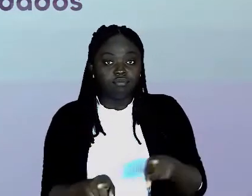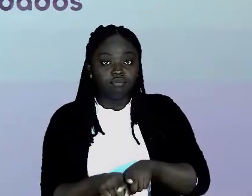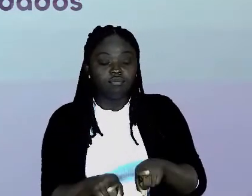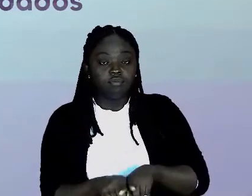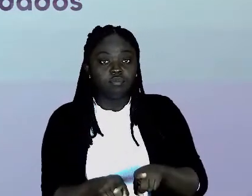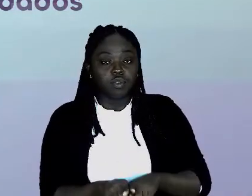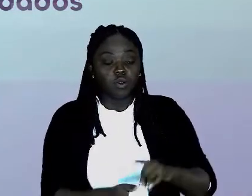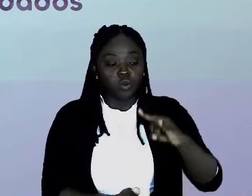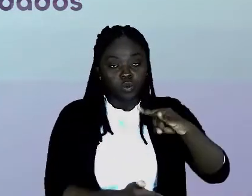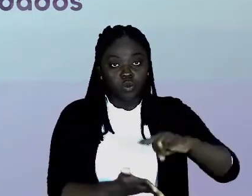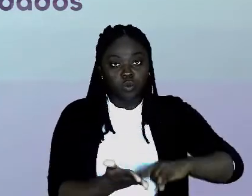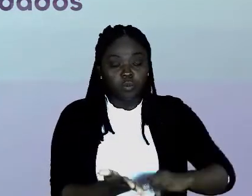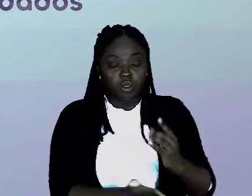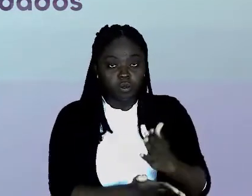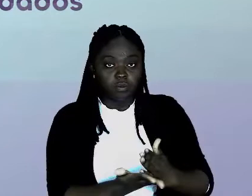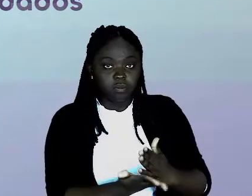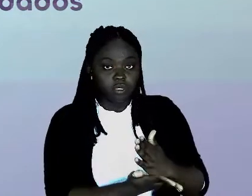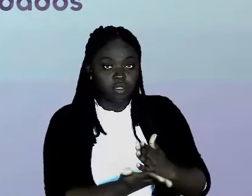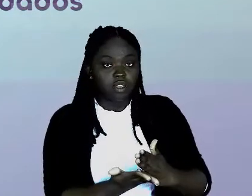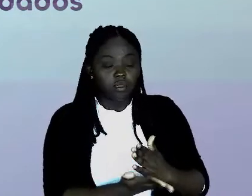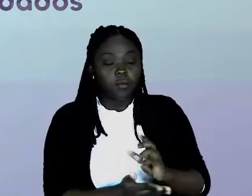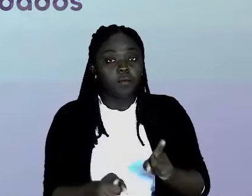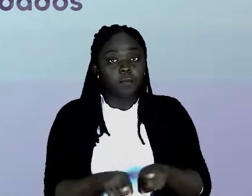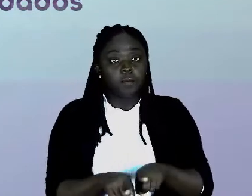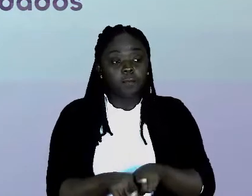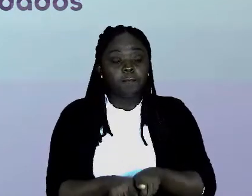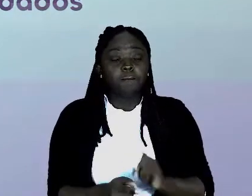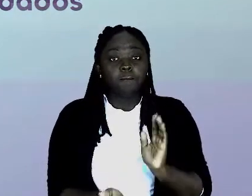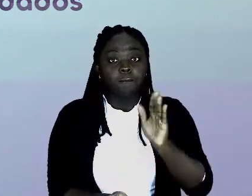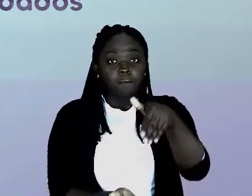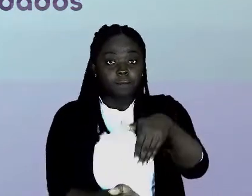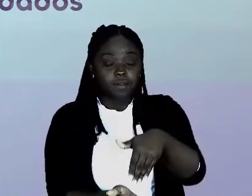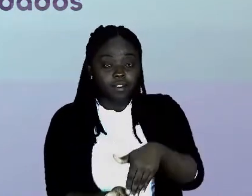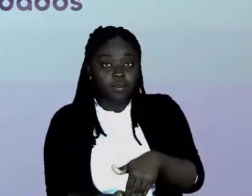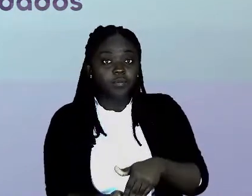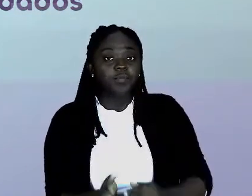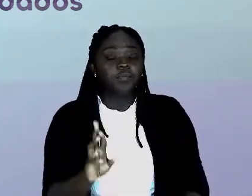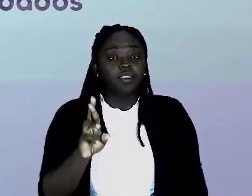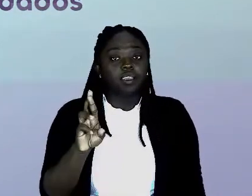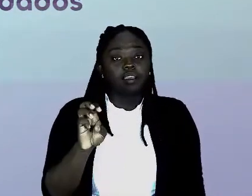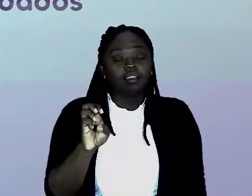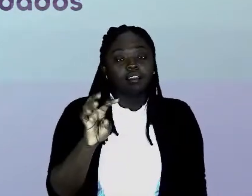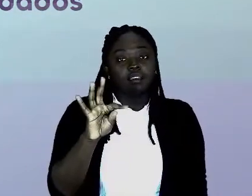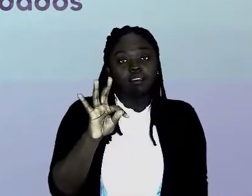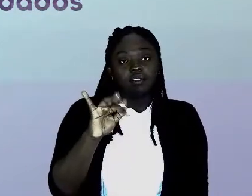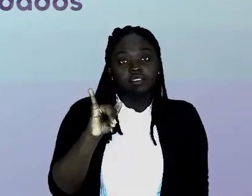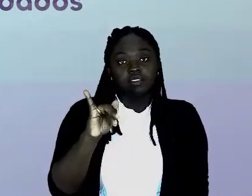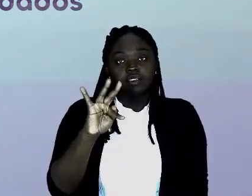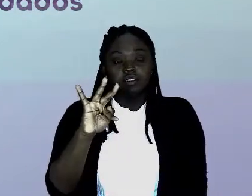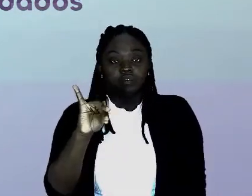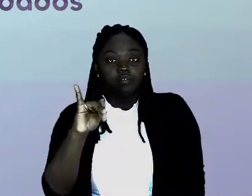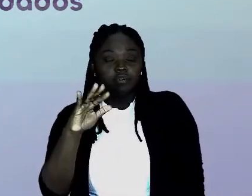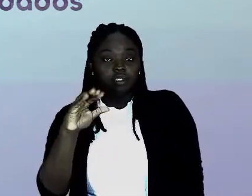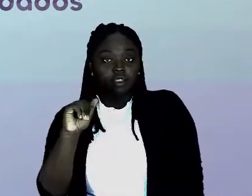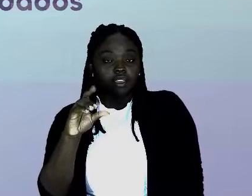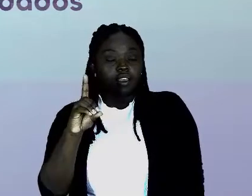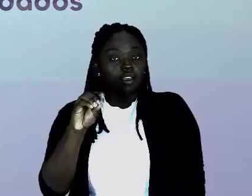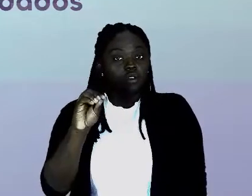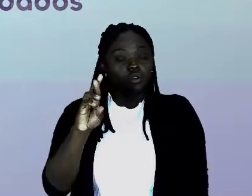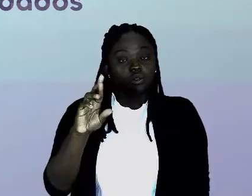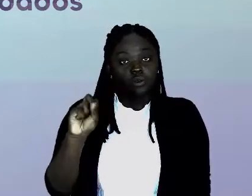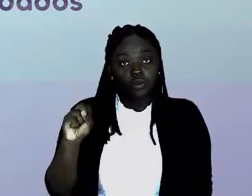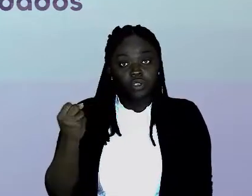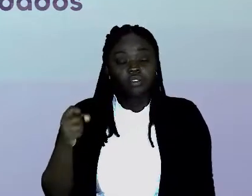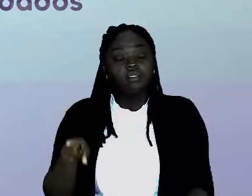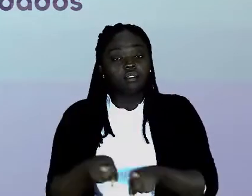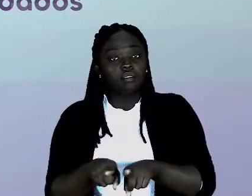parcial, a prestação de contas final, as retificadoras, bem como gerar a mídia